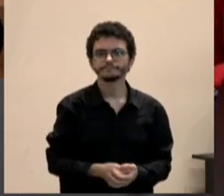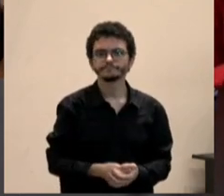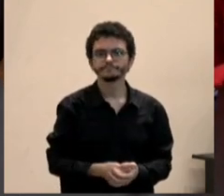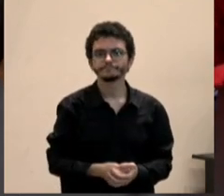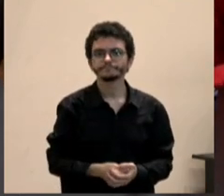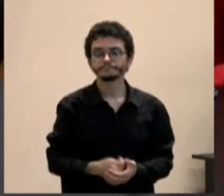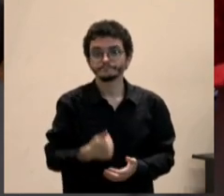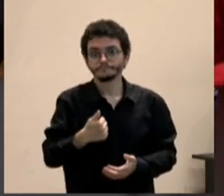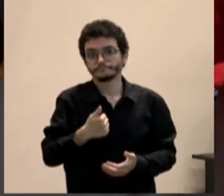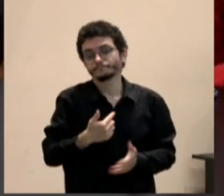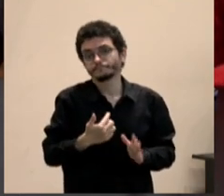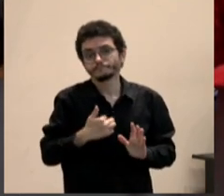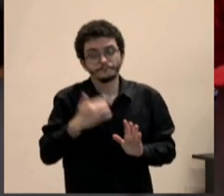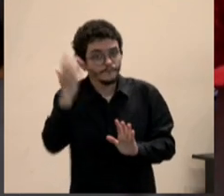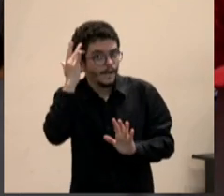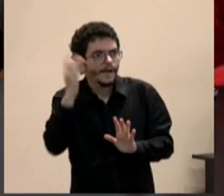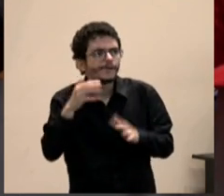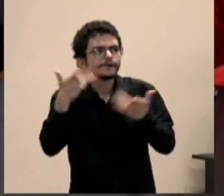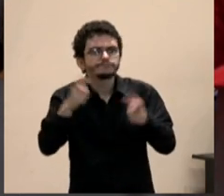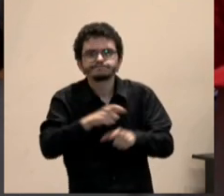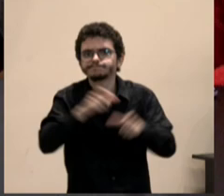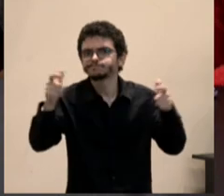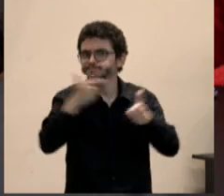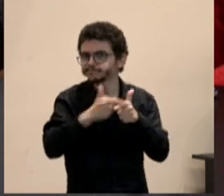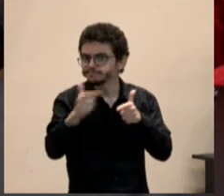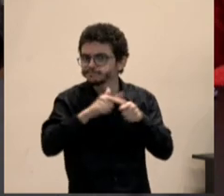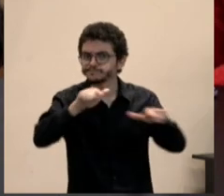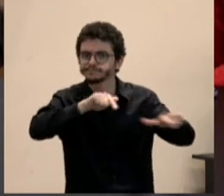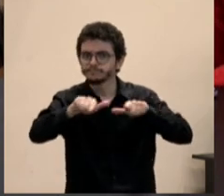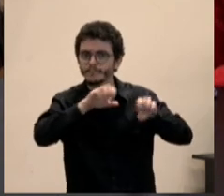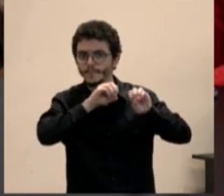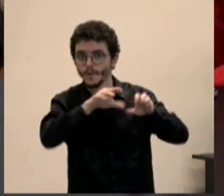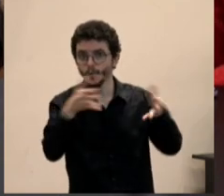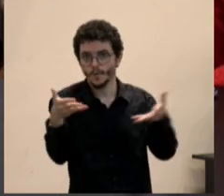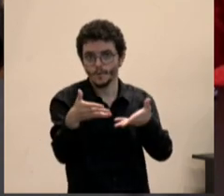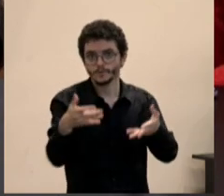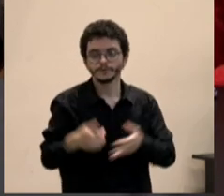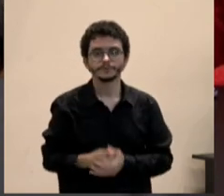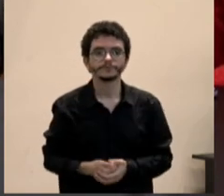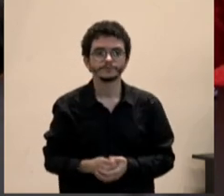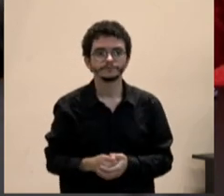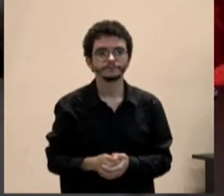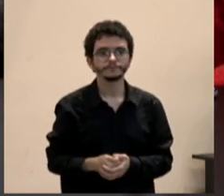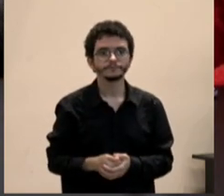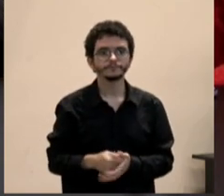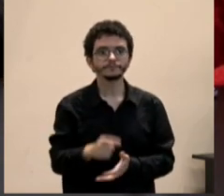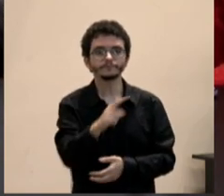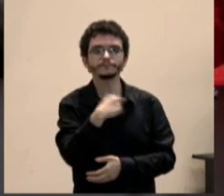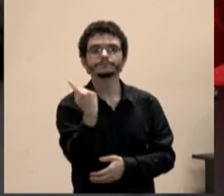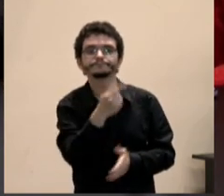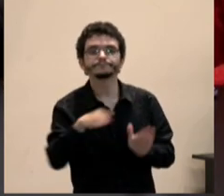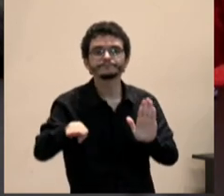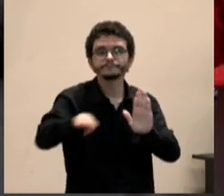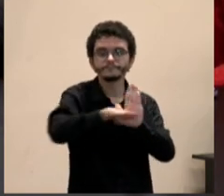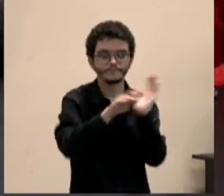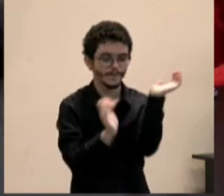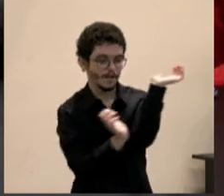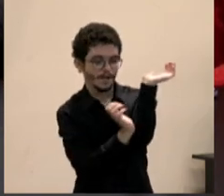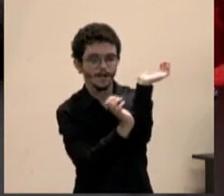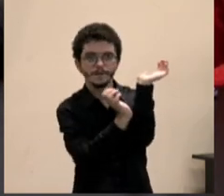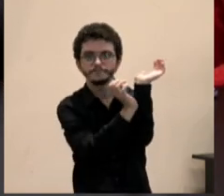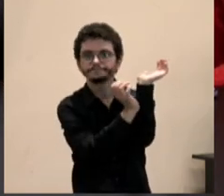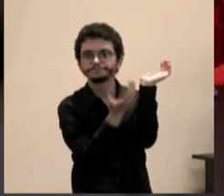E eu acho que qual é o grande problema dos trabalhadores de educação hoje? A gente chegou num patamar de